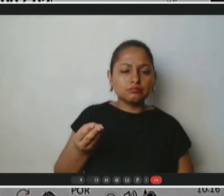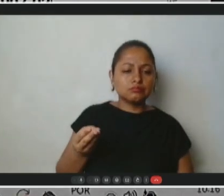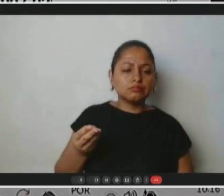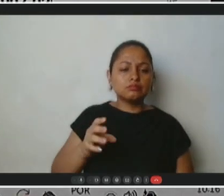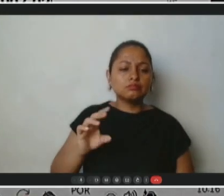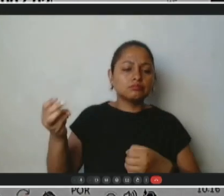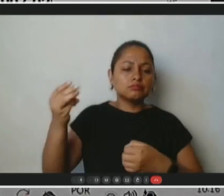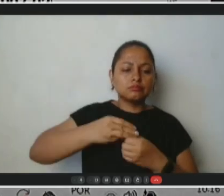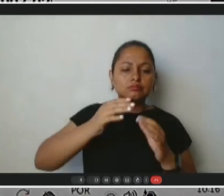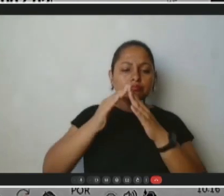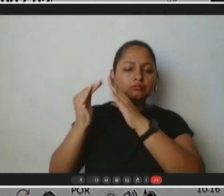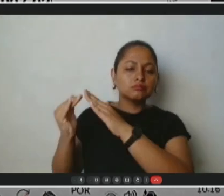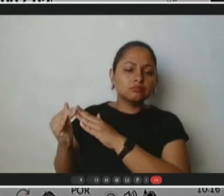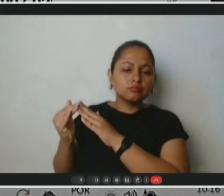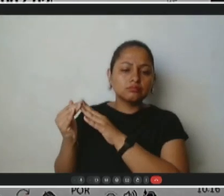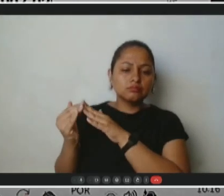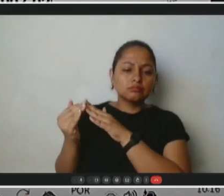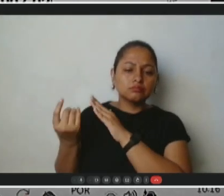Habitação,